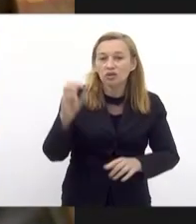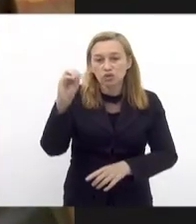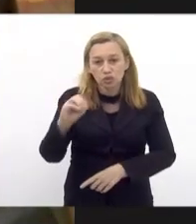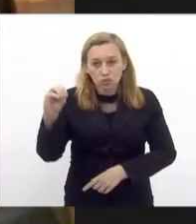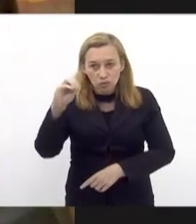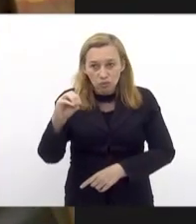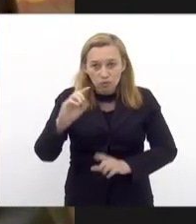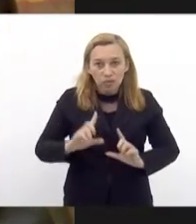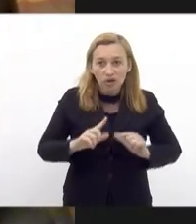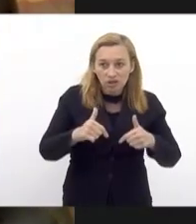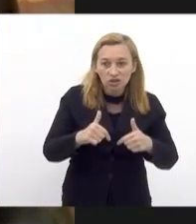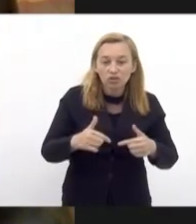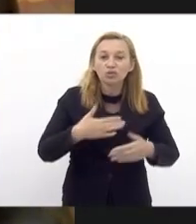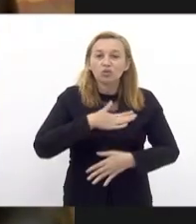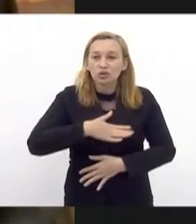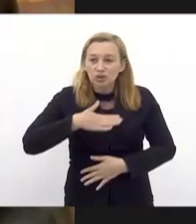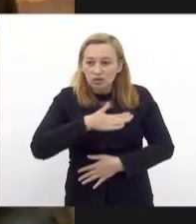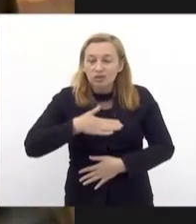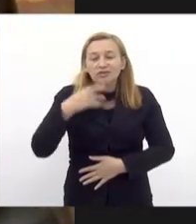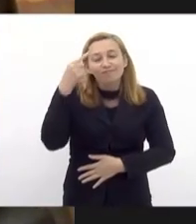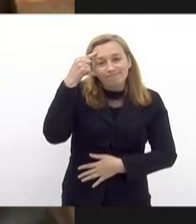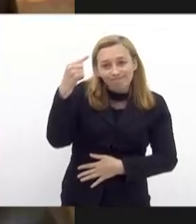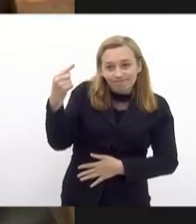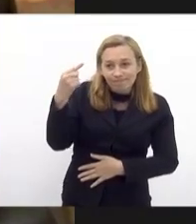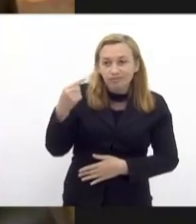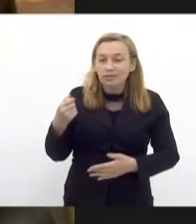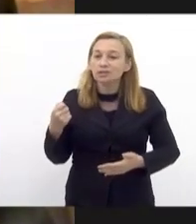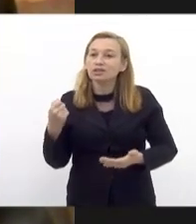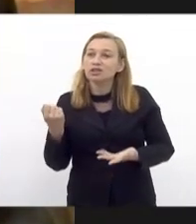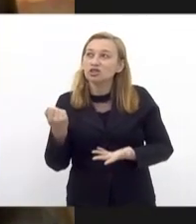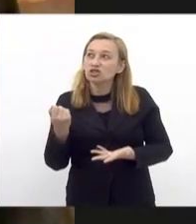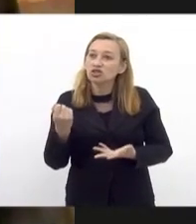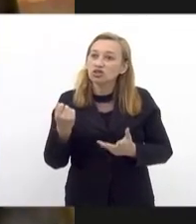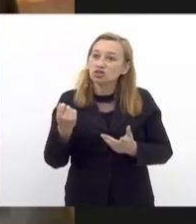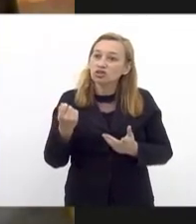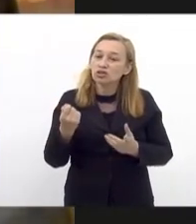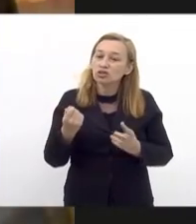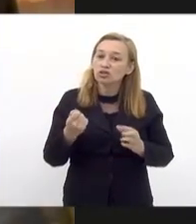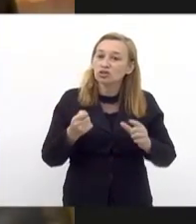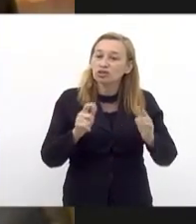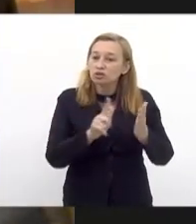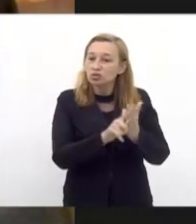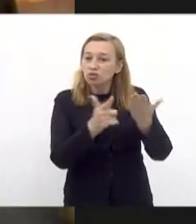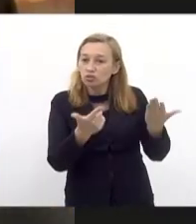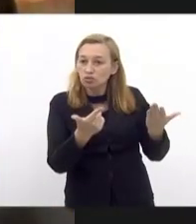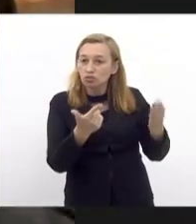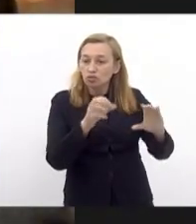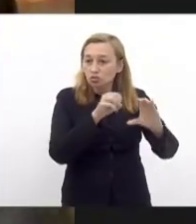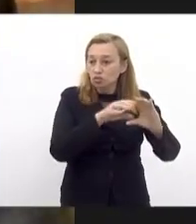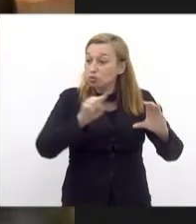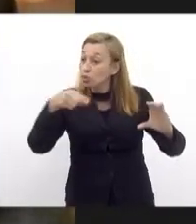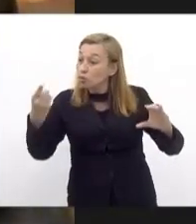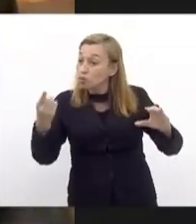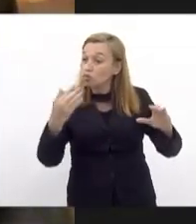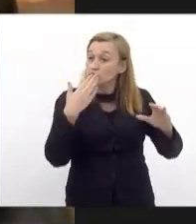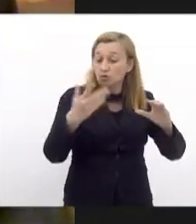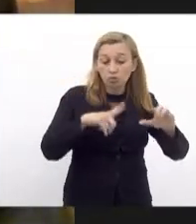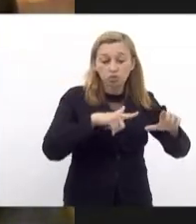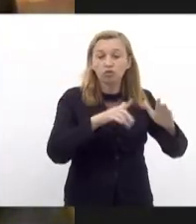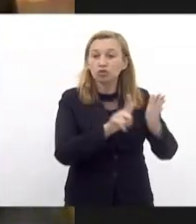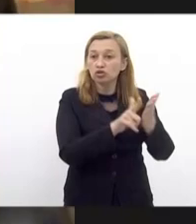ponderar, mas eu gosto muito da ideia de comprar uma página no Globo e outros jornais e no